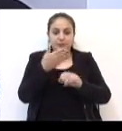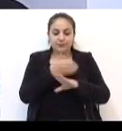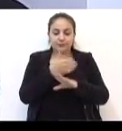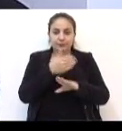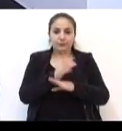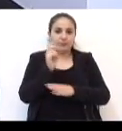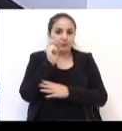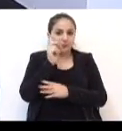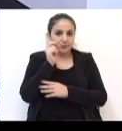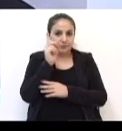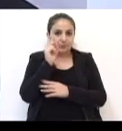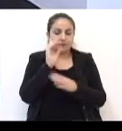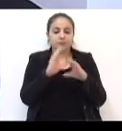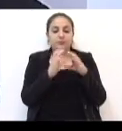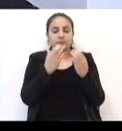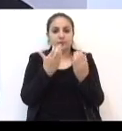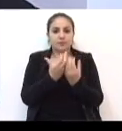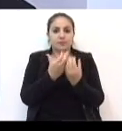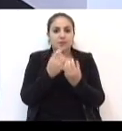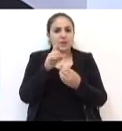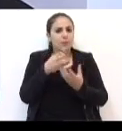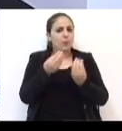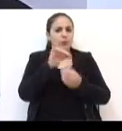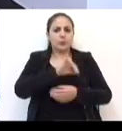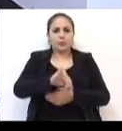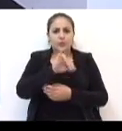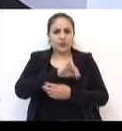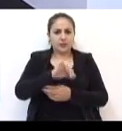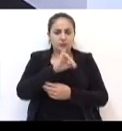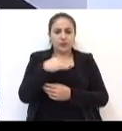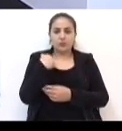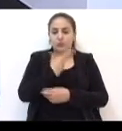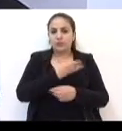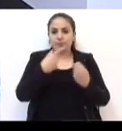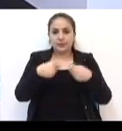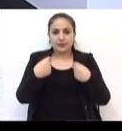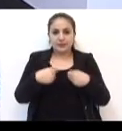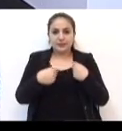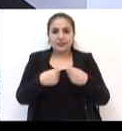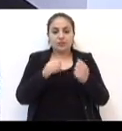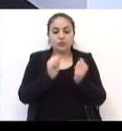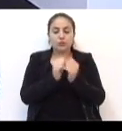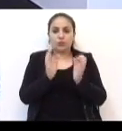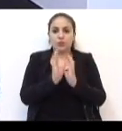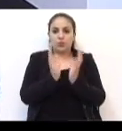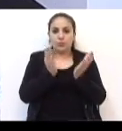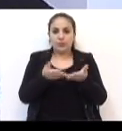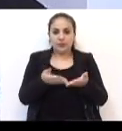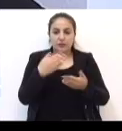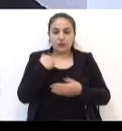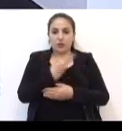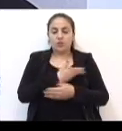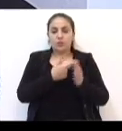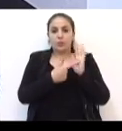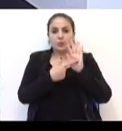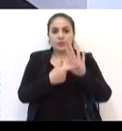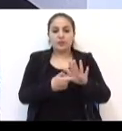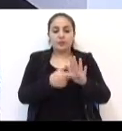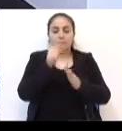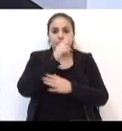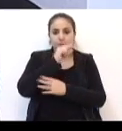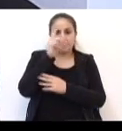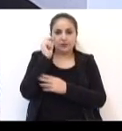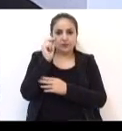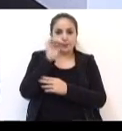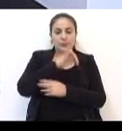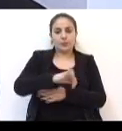no dia a dia, na comunidade, ele é muito importante. E nós precisamos, através do comitê, nós demonstramos ao executivo